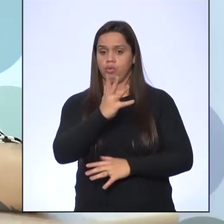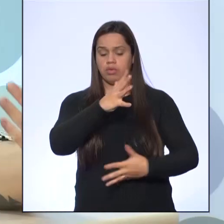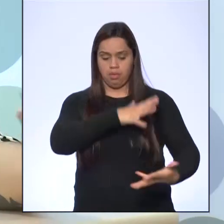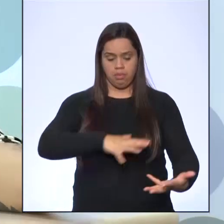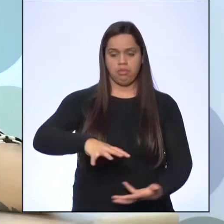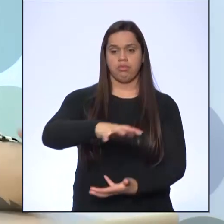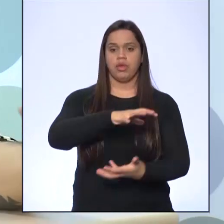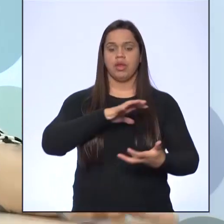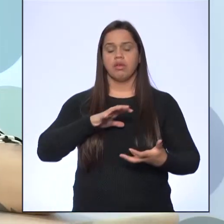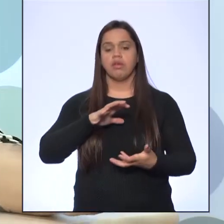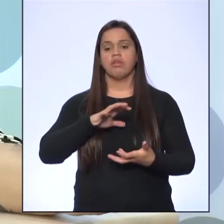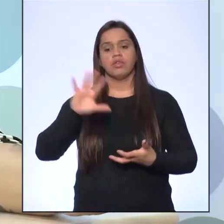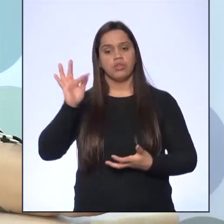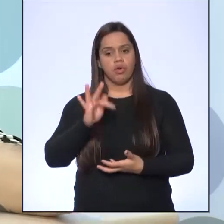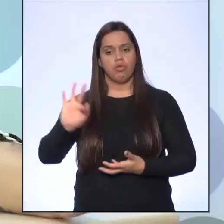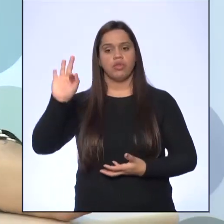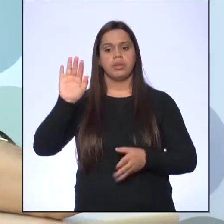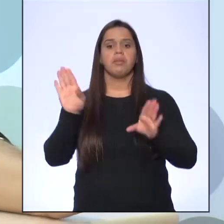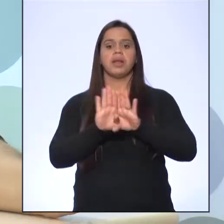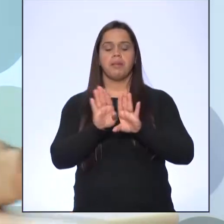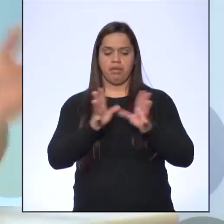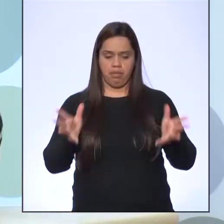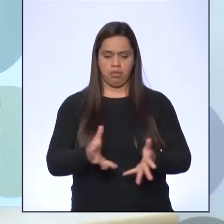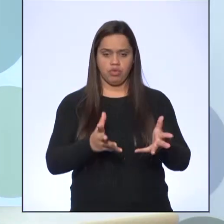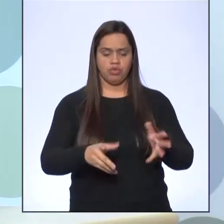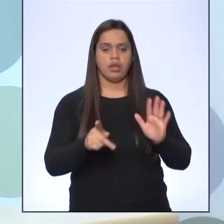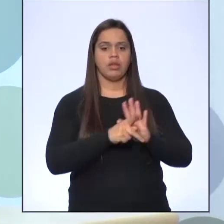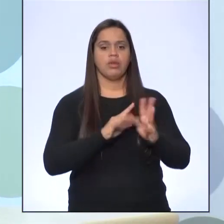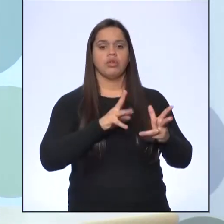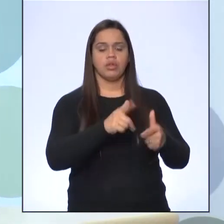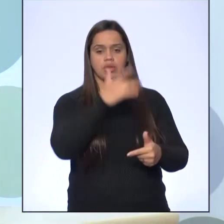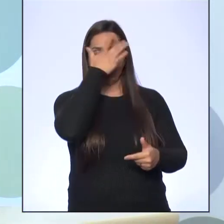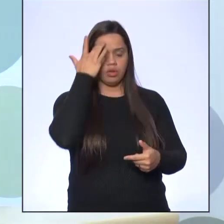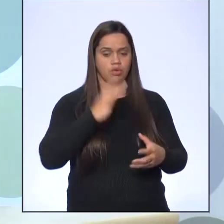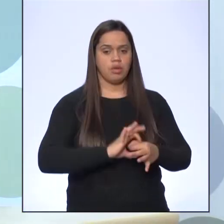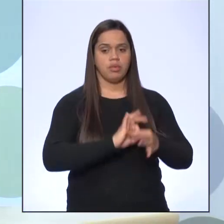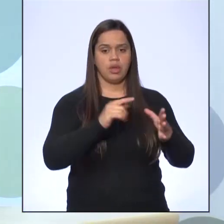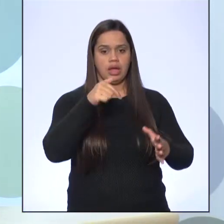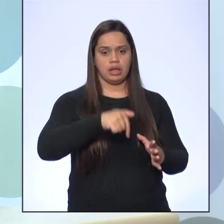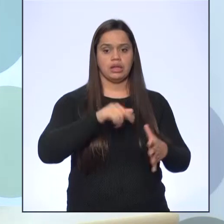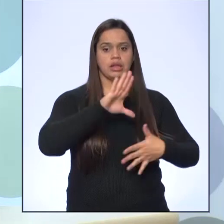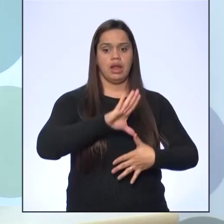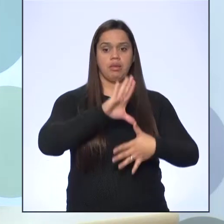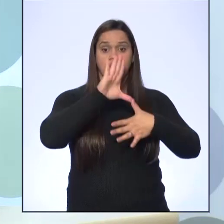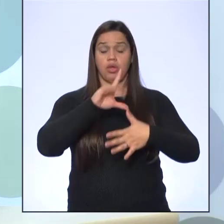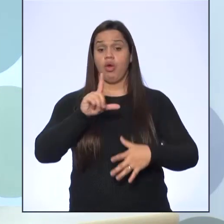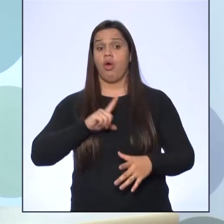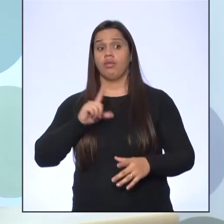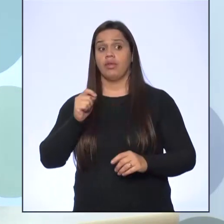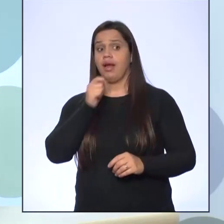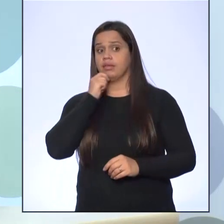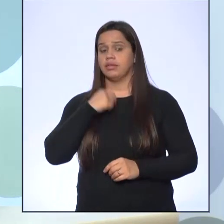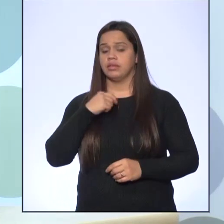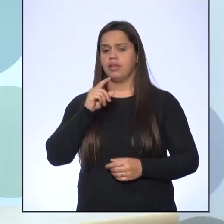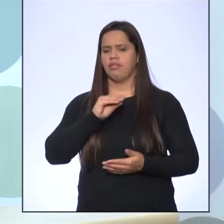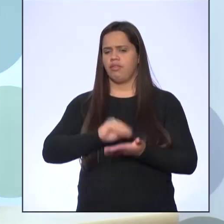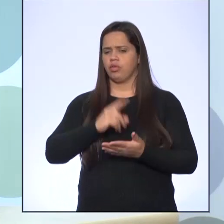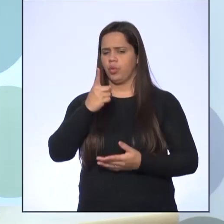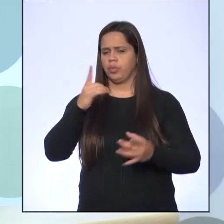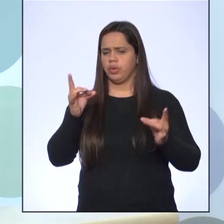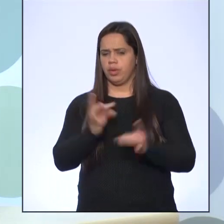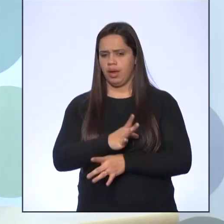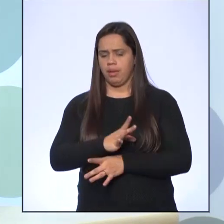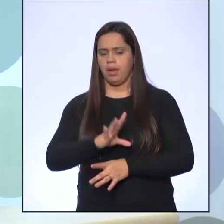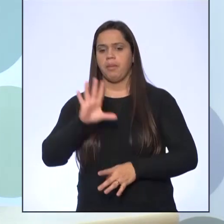vão motivar as ideias desses libertadores aqui na América. Temos um minutinho, vou passar uma atividade para vocês.